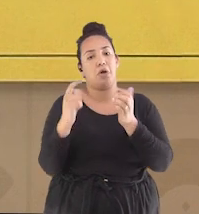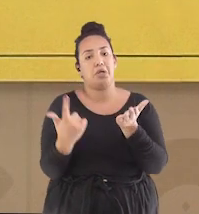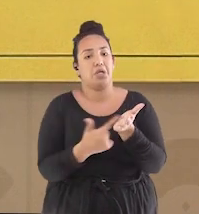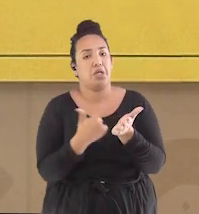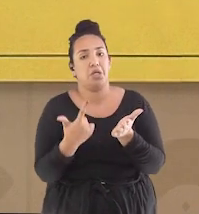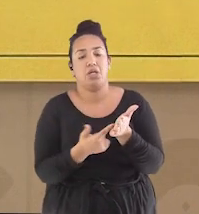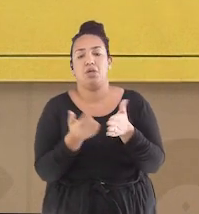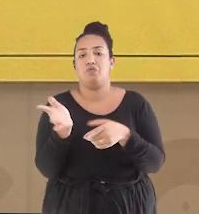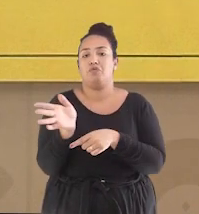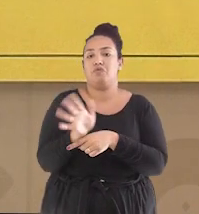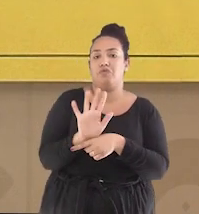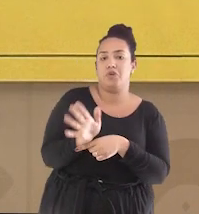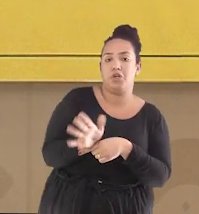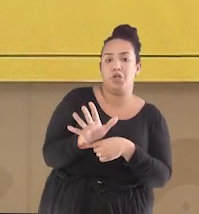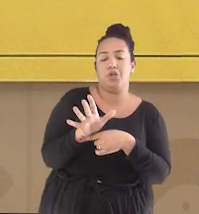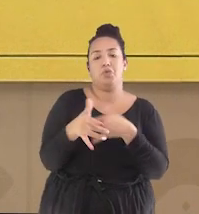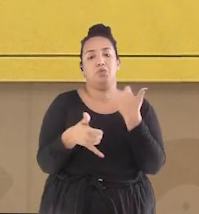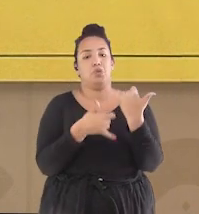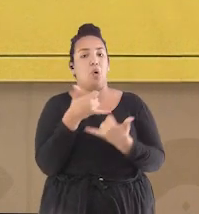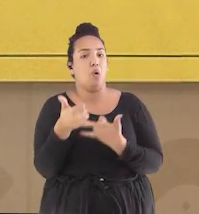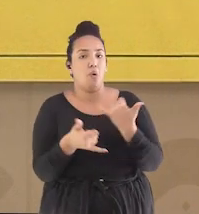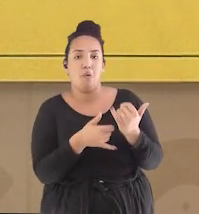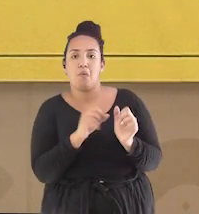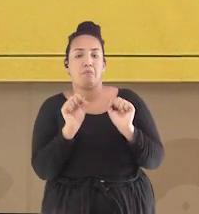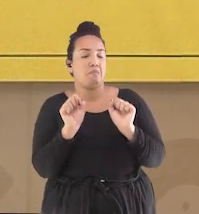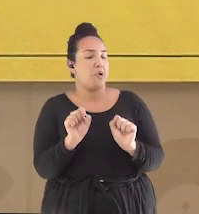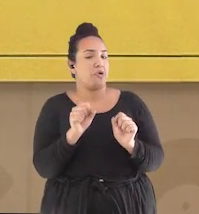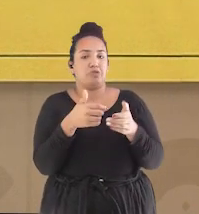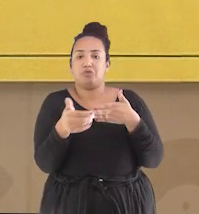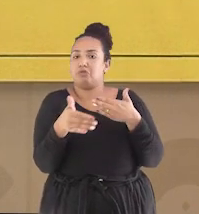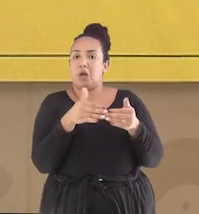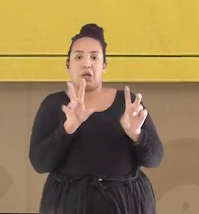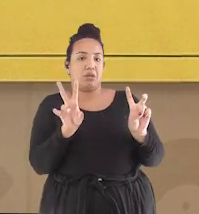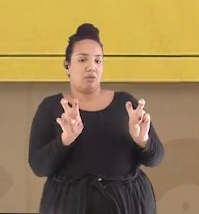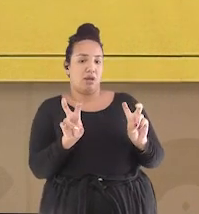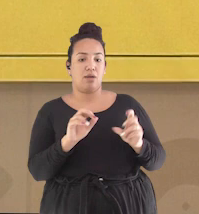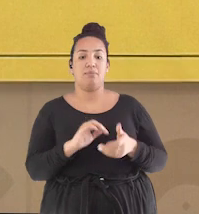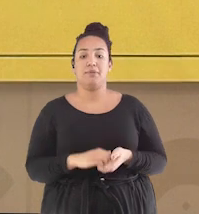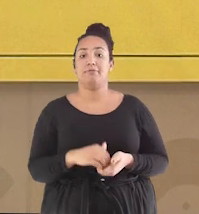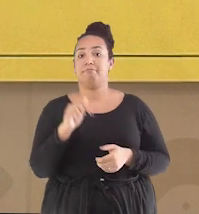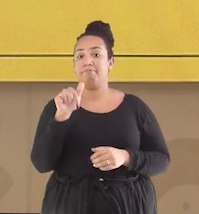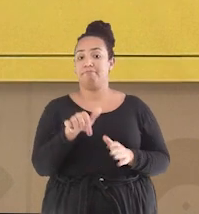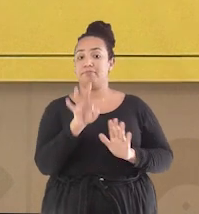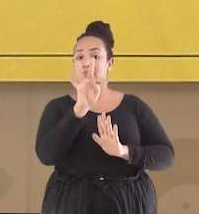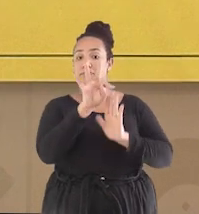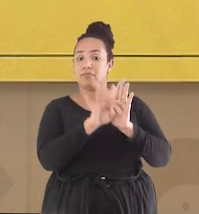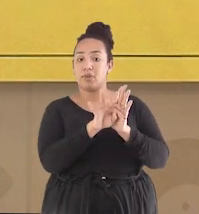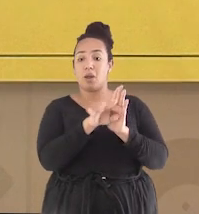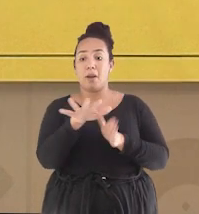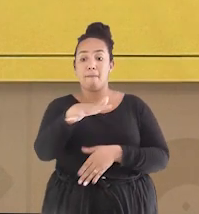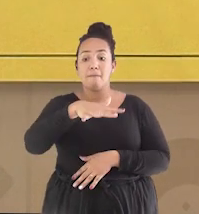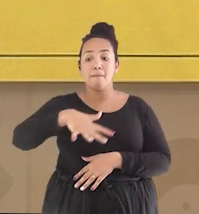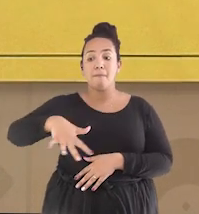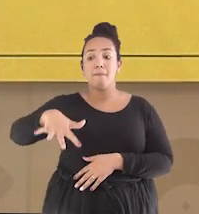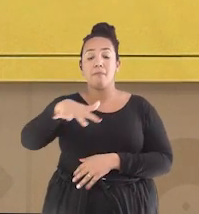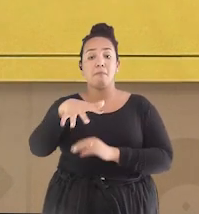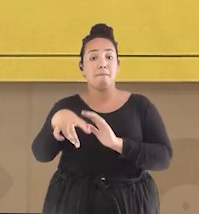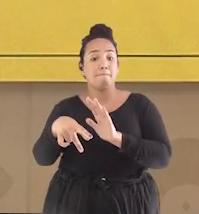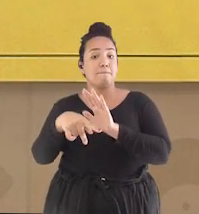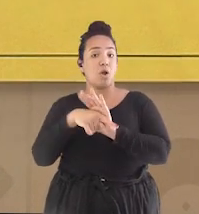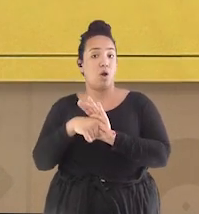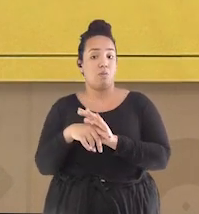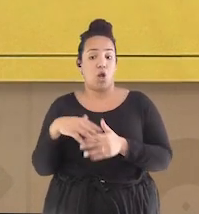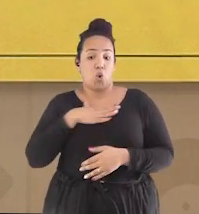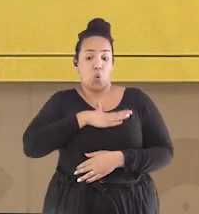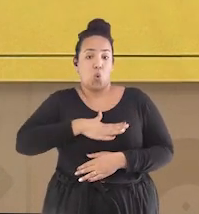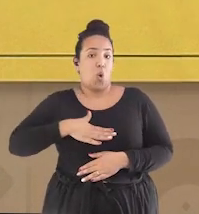livro, um filme, um jogo, etc. Pode ser qualquer coisa. É um texto destinado a um público específico, que gosta